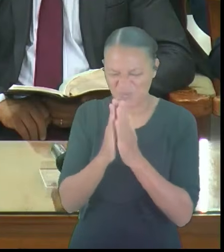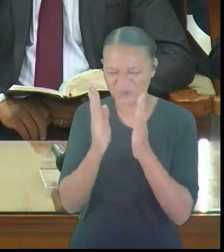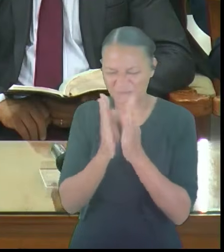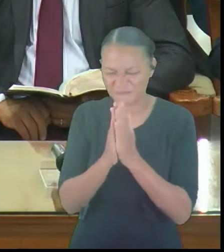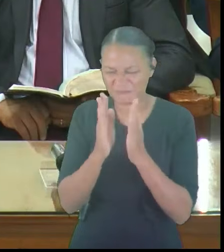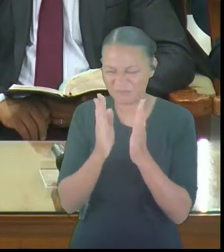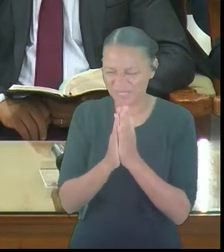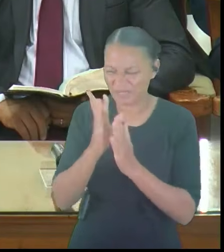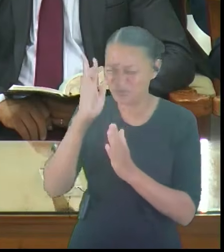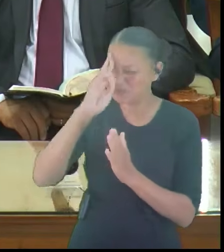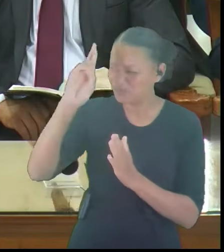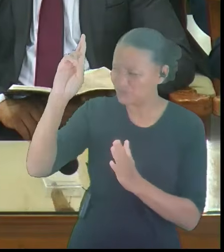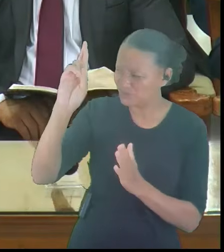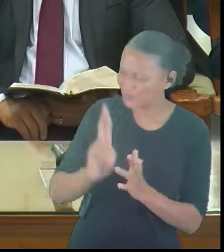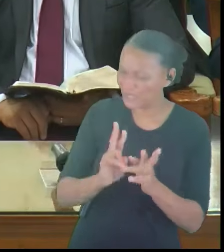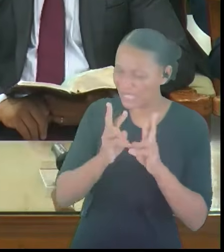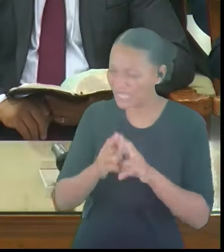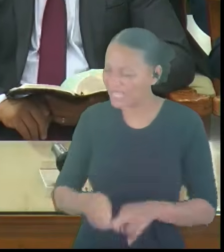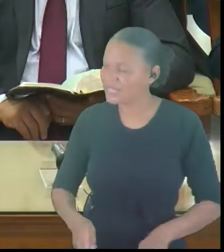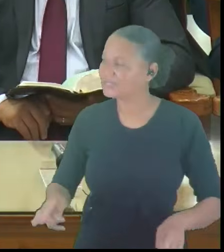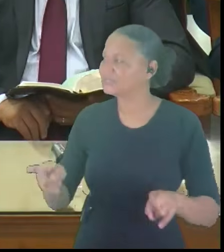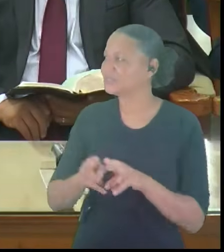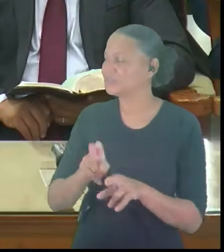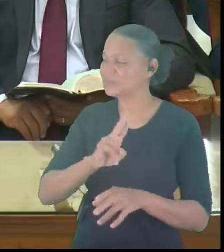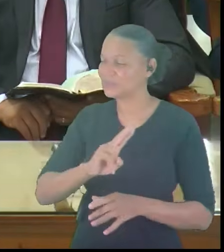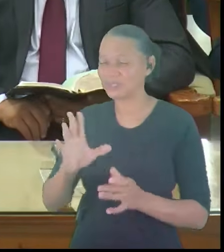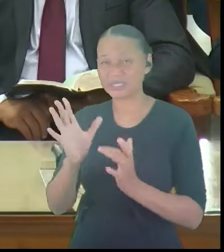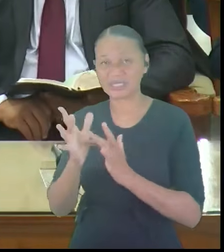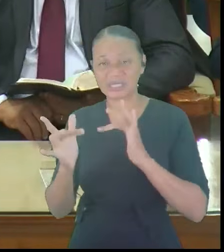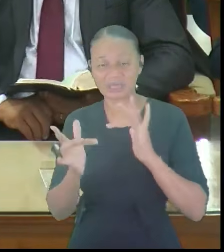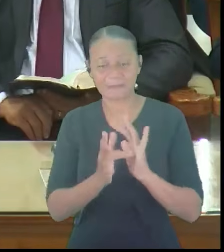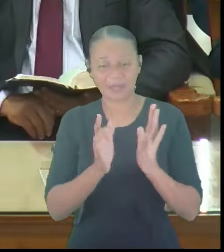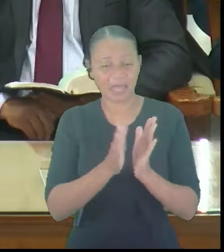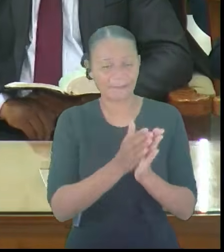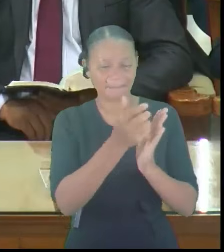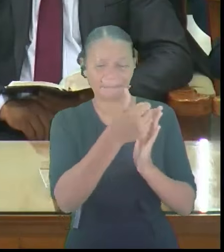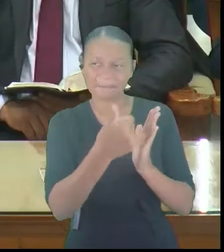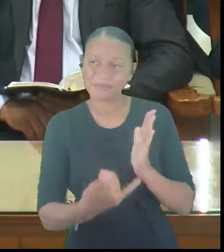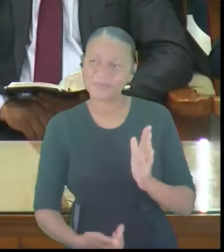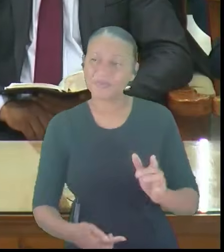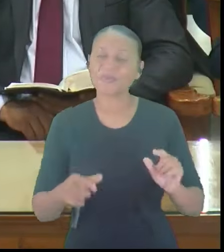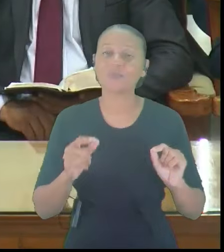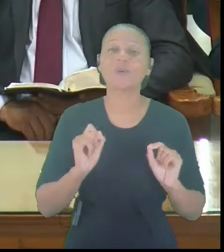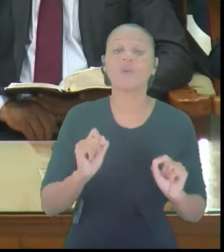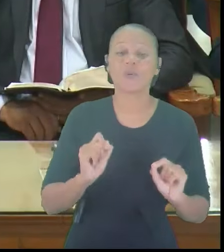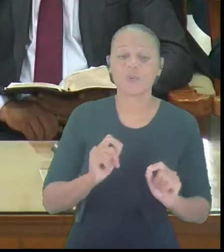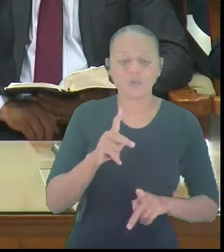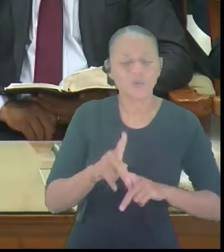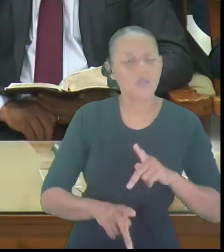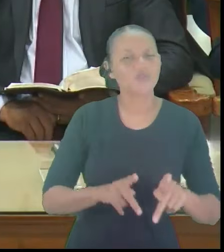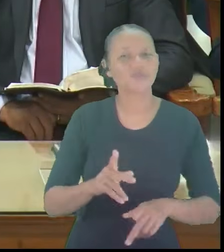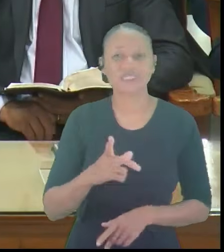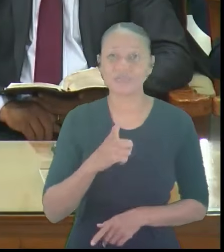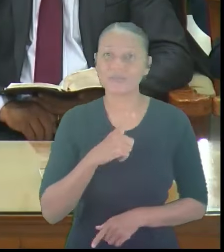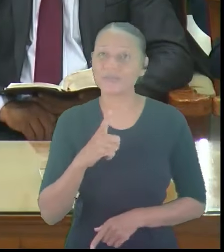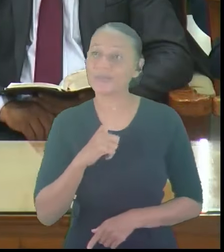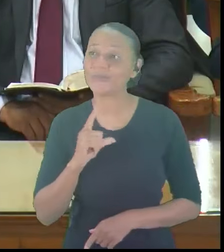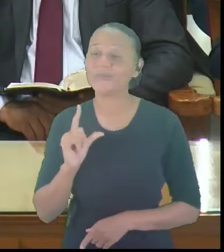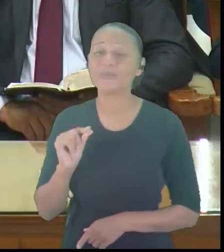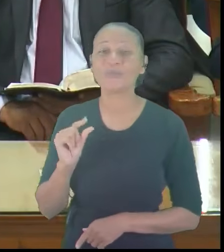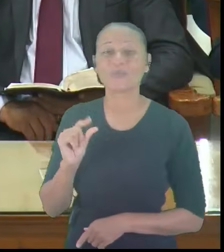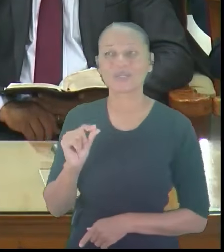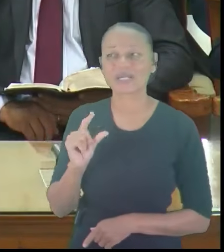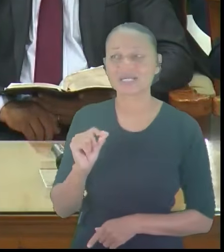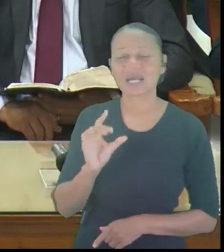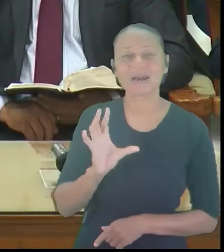ser restaurada em nome de Jesus. O que é que a Bíblia diz? E o povo tinha-os em quê, irmão? E o povo tinha-os em quê,